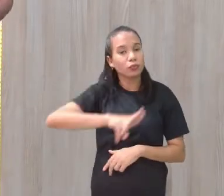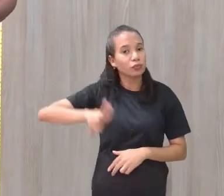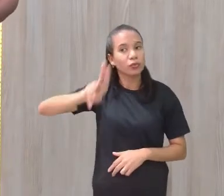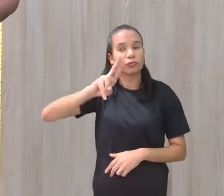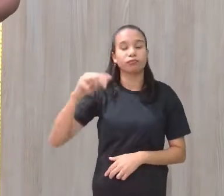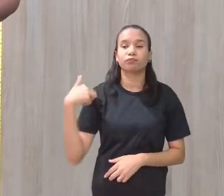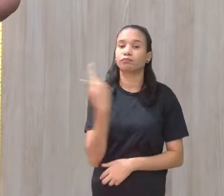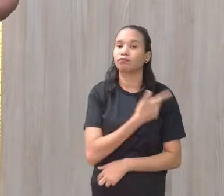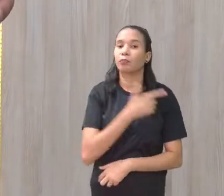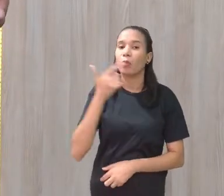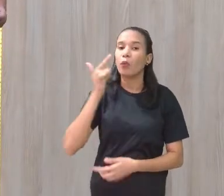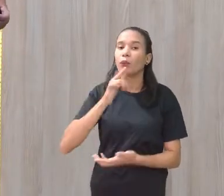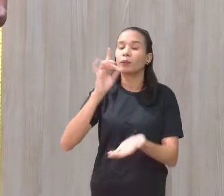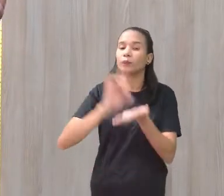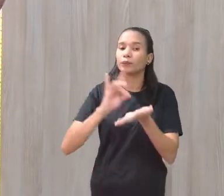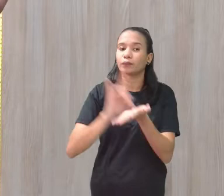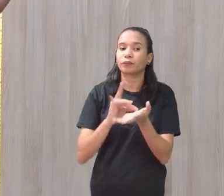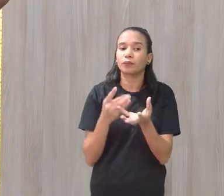que a gente consegue